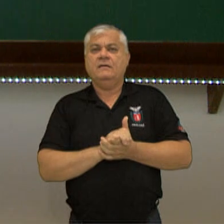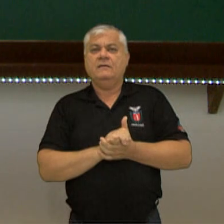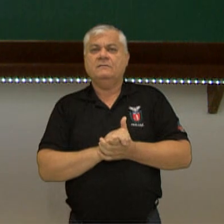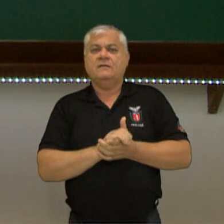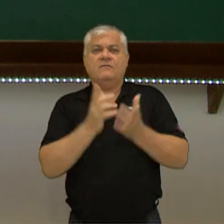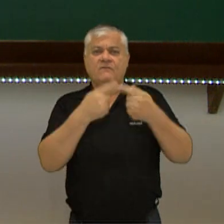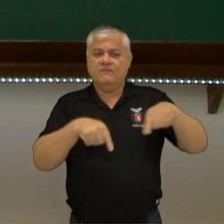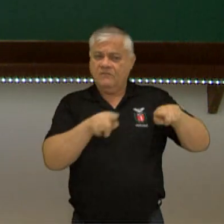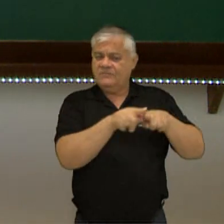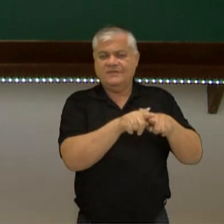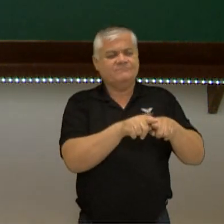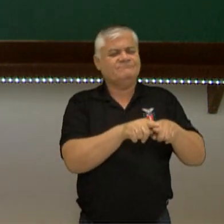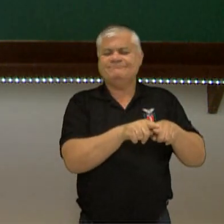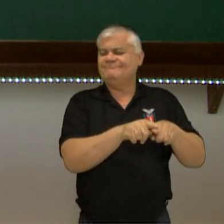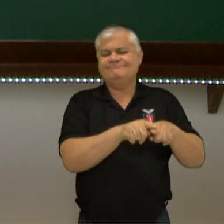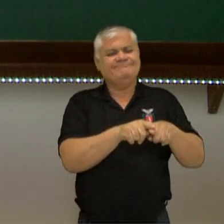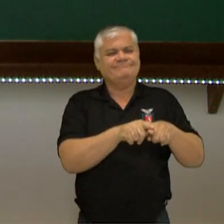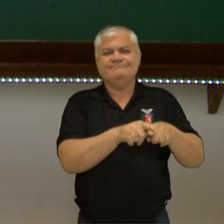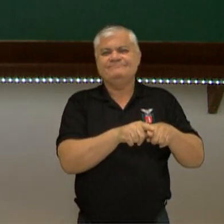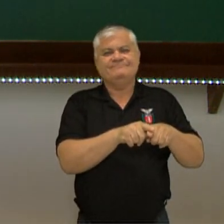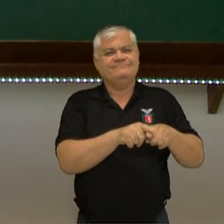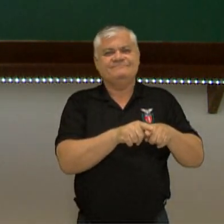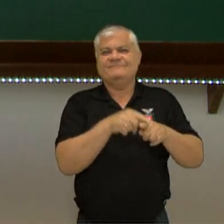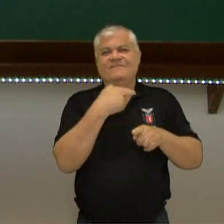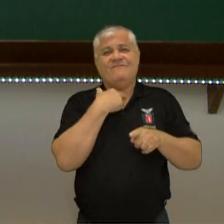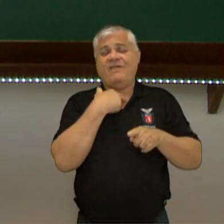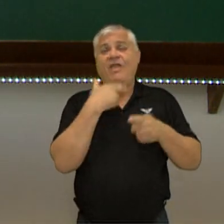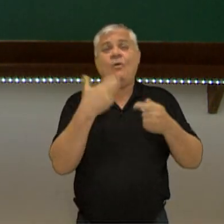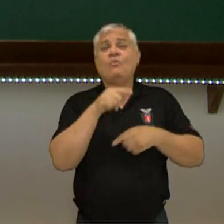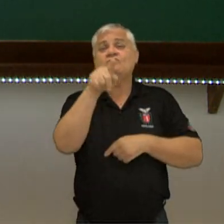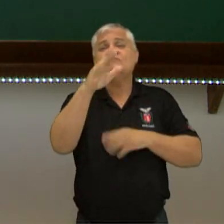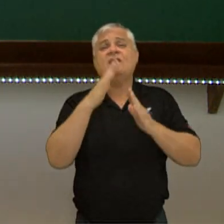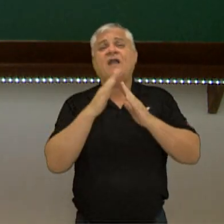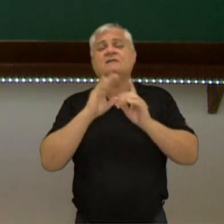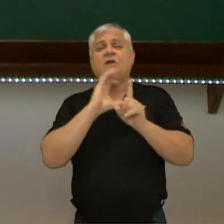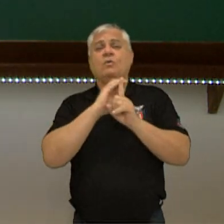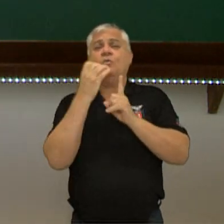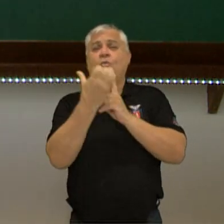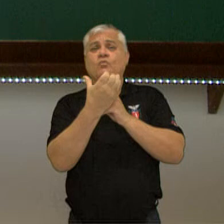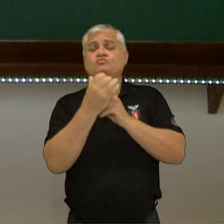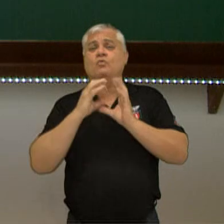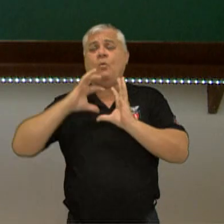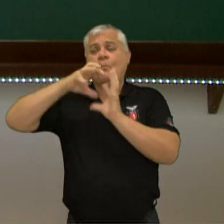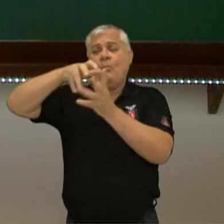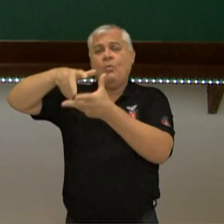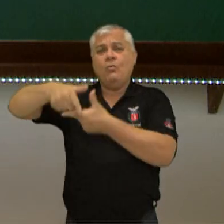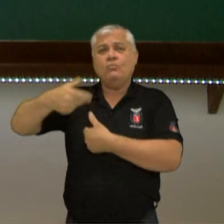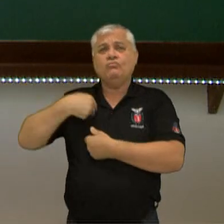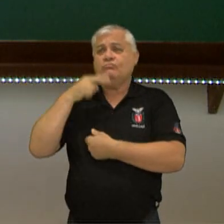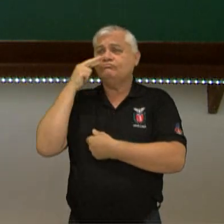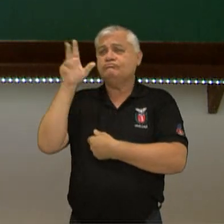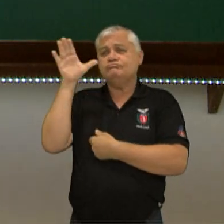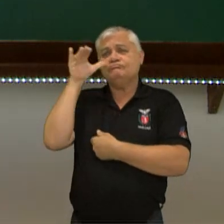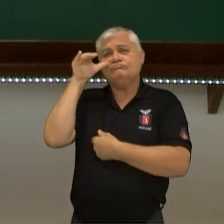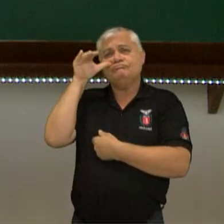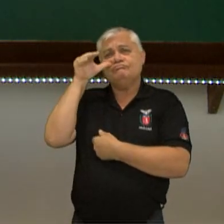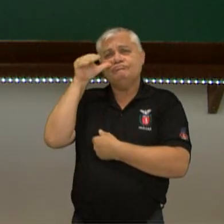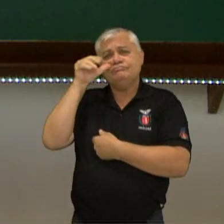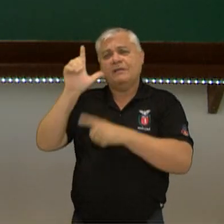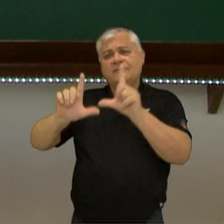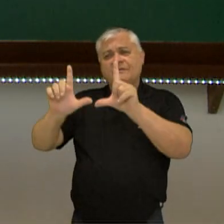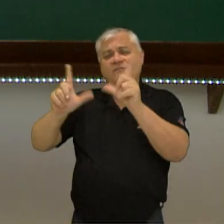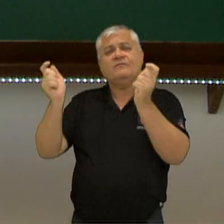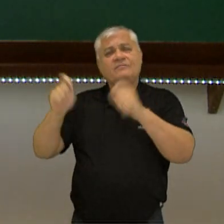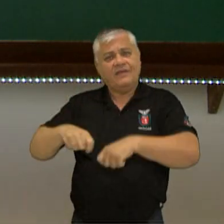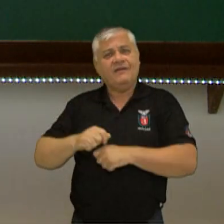mais volta. E hoje você pode assistir um culto de uma religião do outro lado do mundo, online, no YouTube, na mídia,